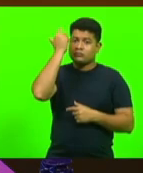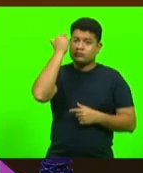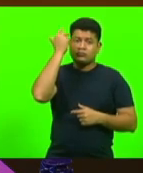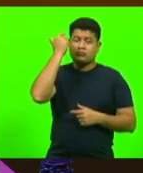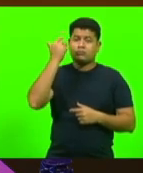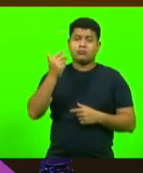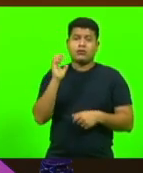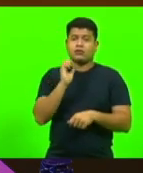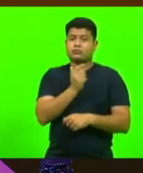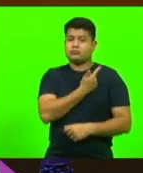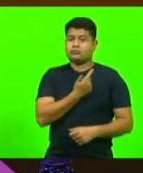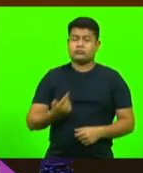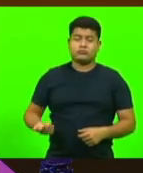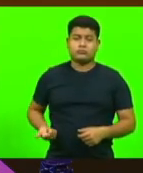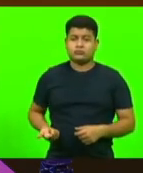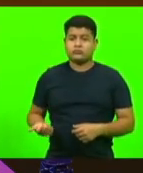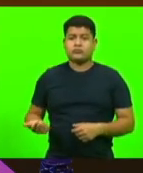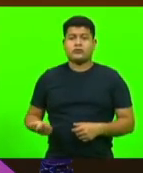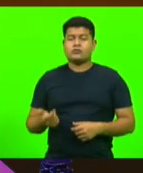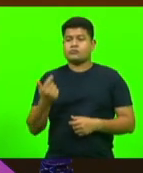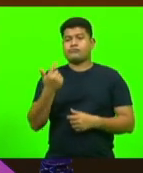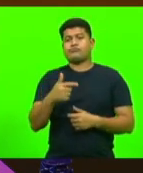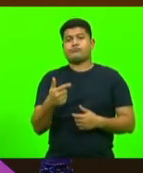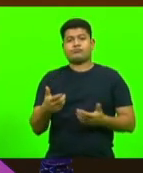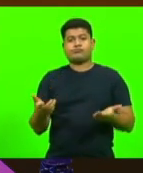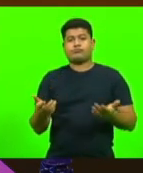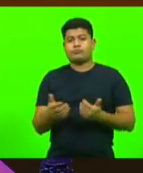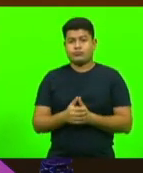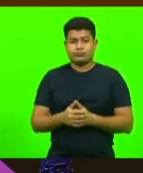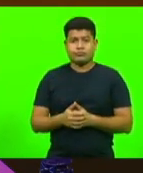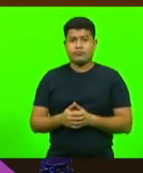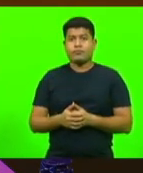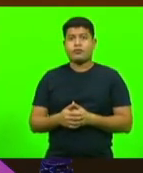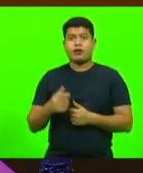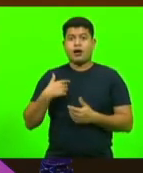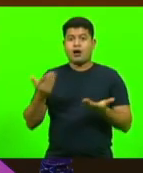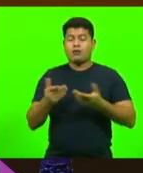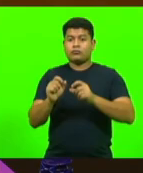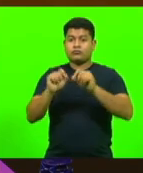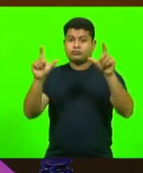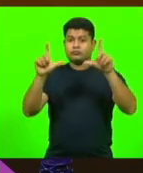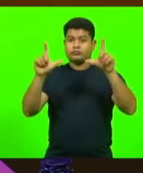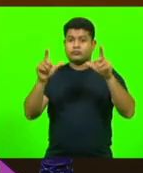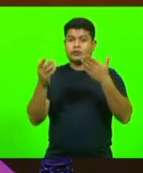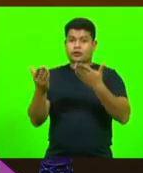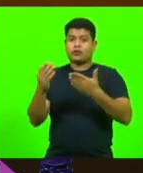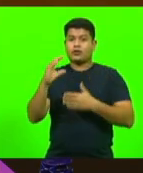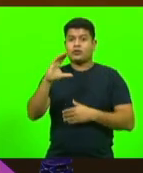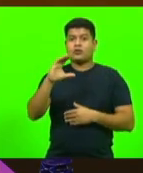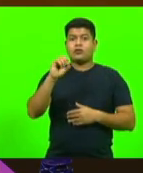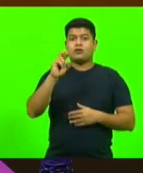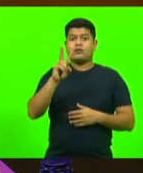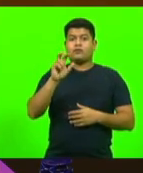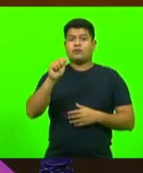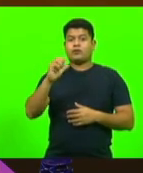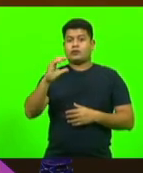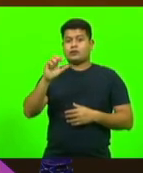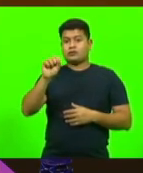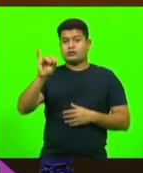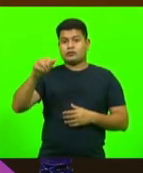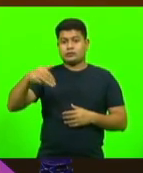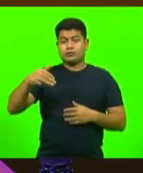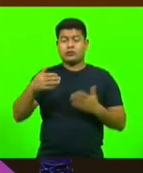atividades típicas do estado não estão E aí eu chama atenção por um caso dessa semana da covac sim que um servidor